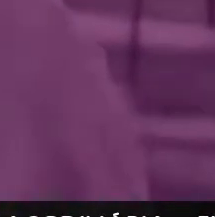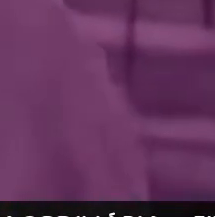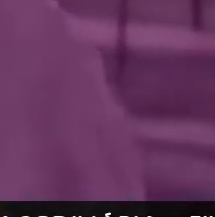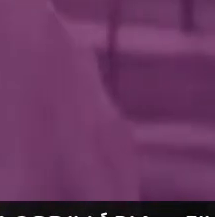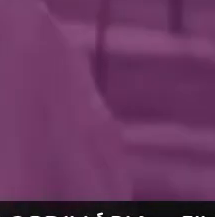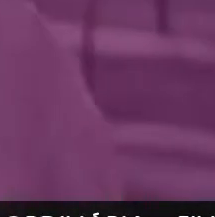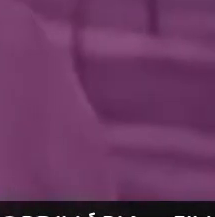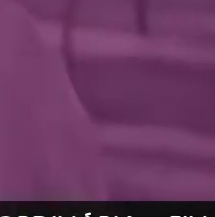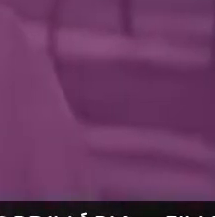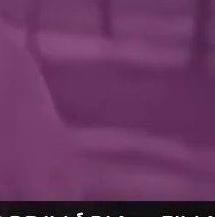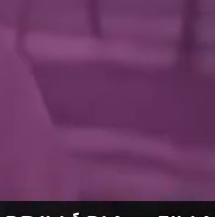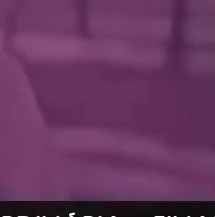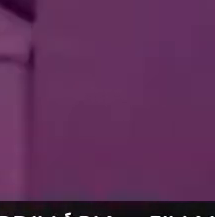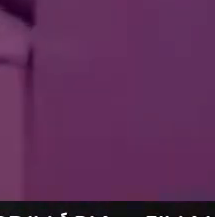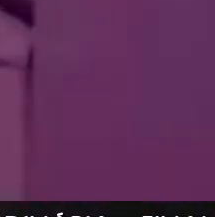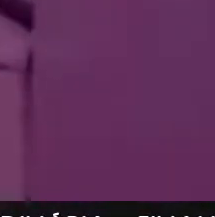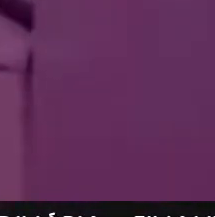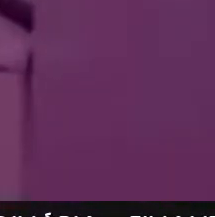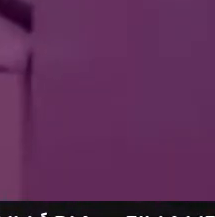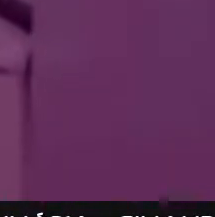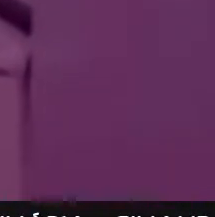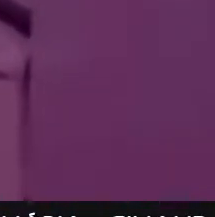E aí